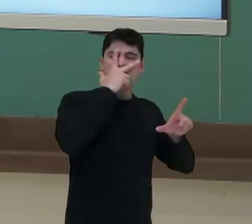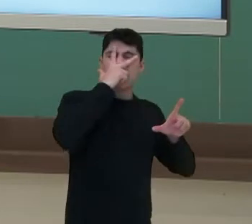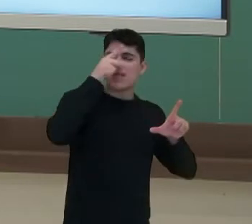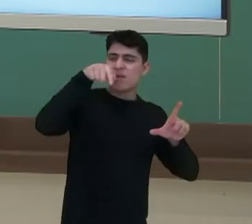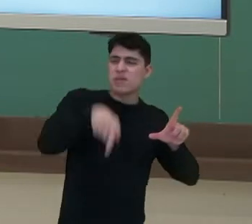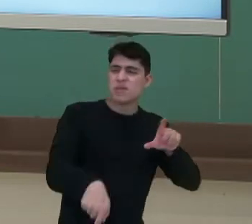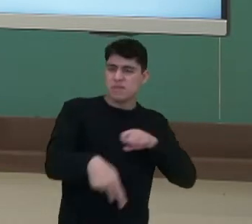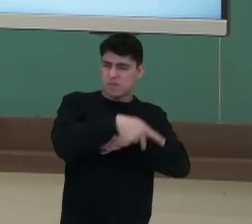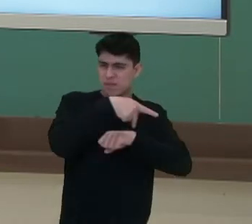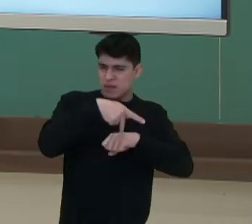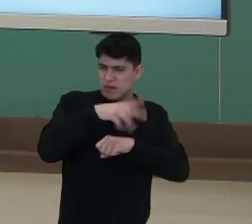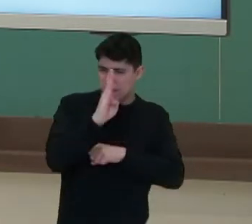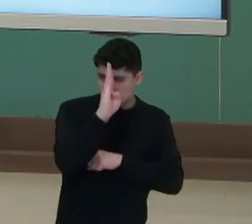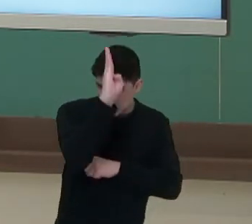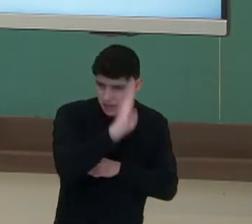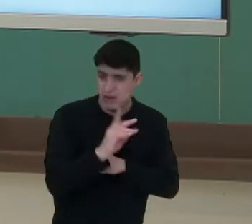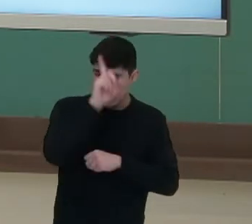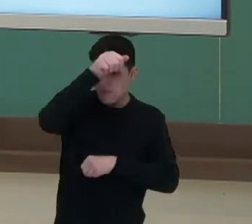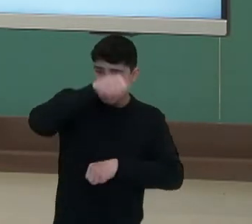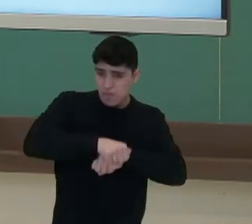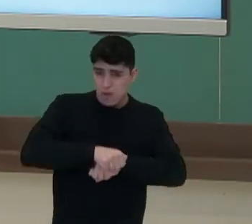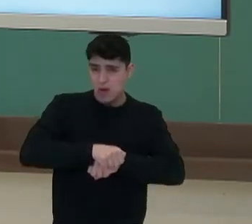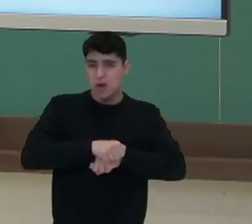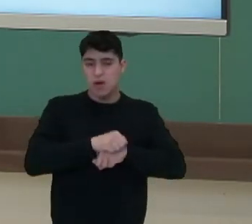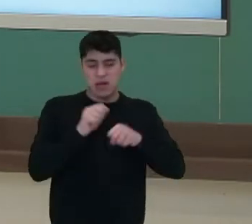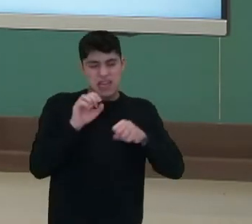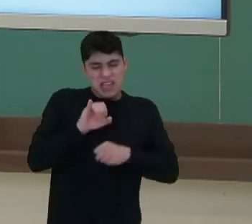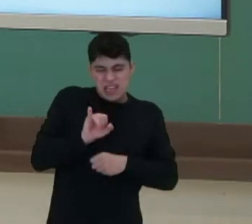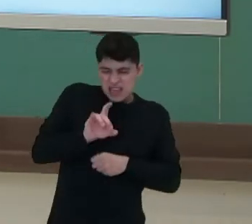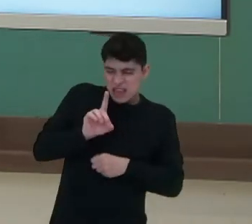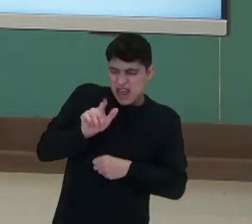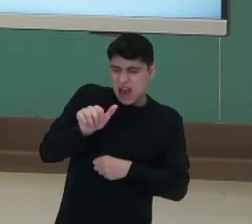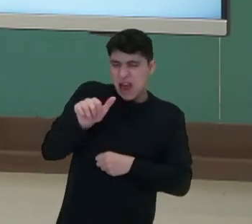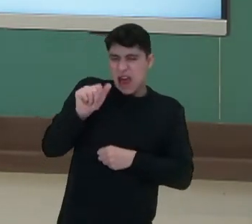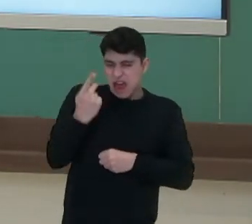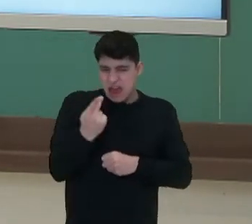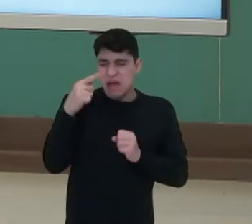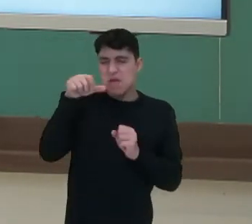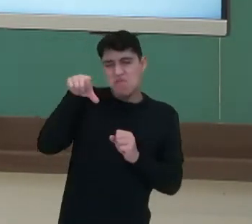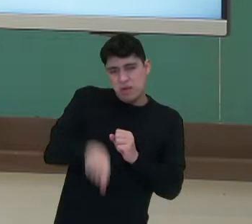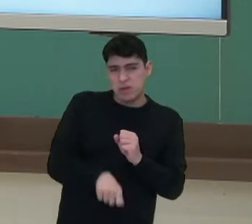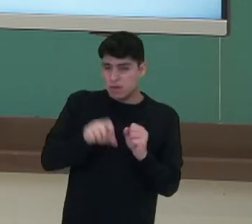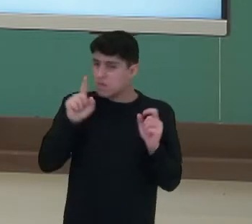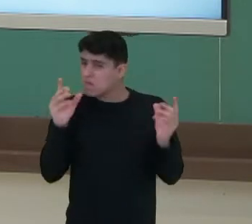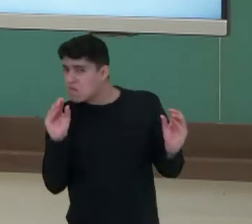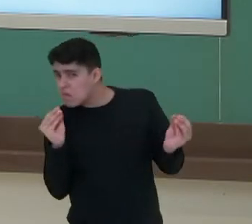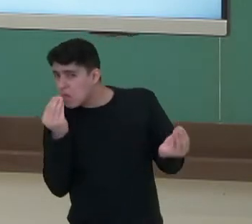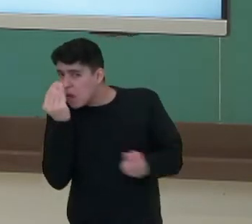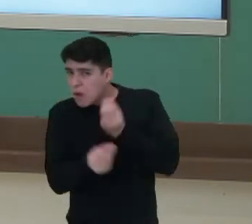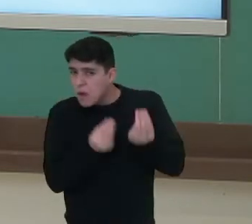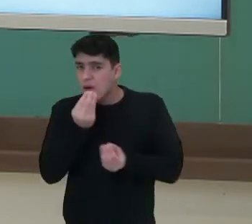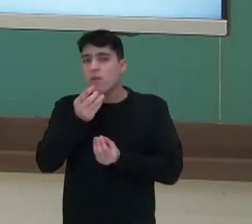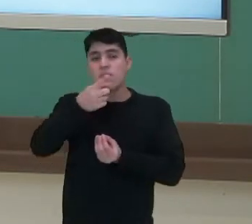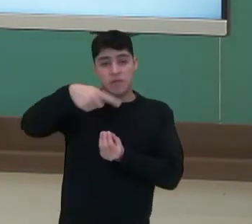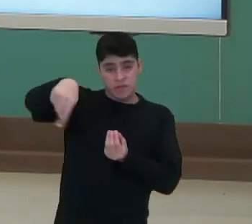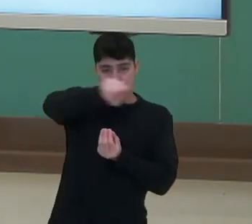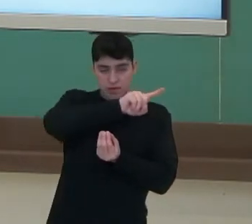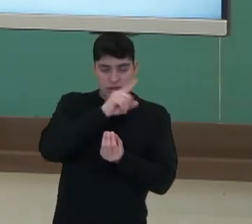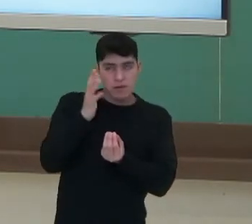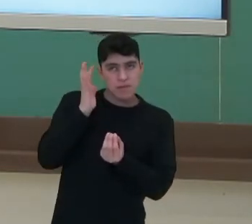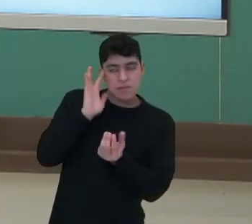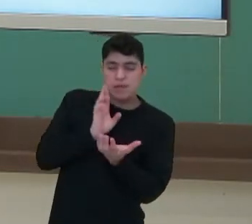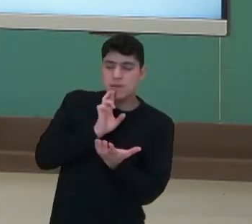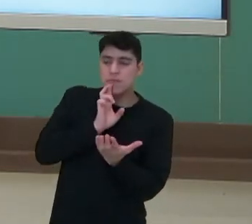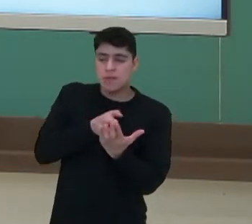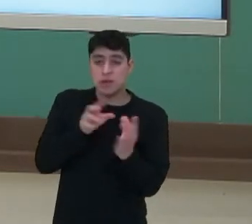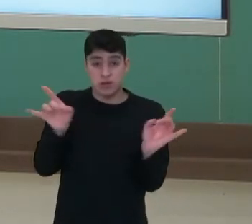pobre e de baixo desenvolvimento humano? Justifique daí a sua resposta. Põe aí a sua resposta no seu caderno e em